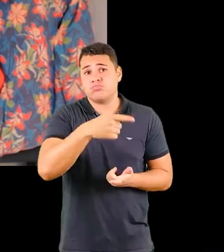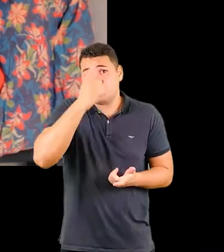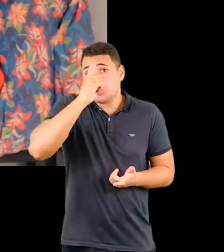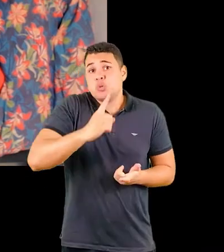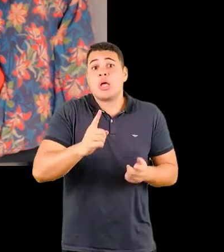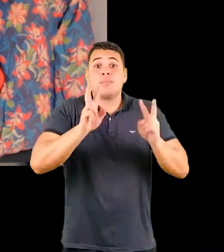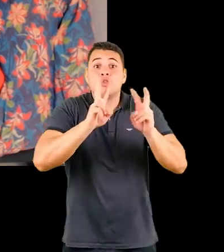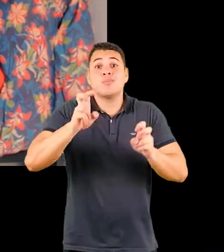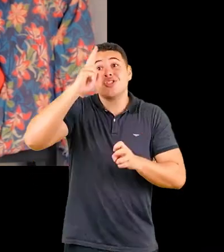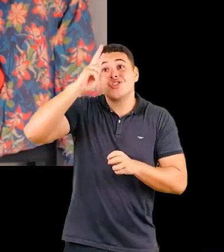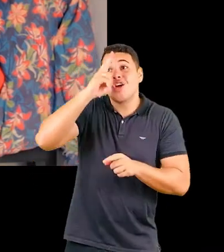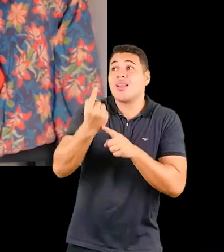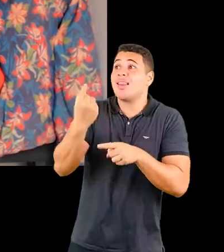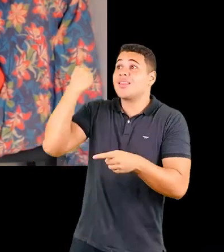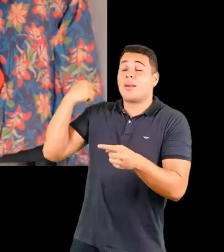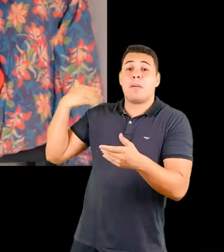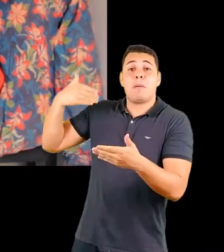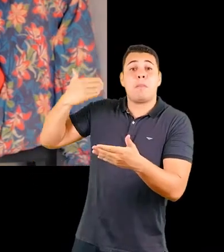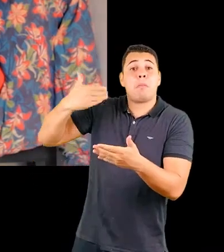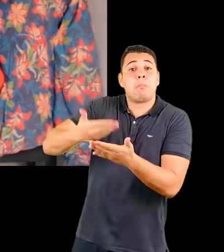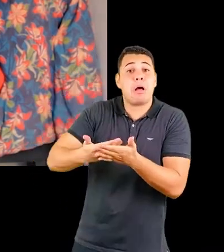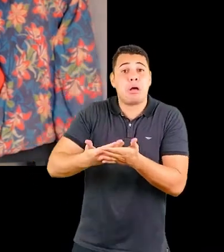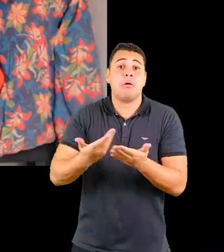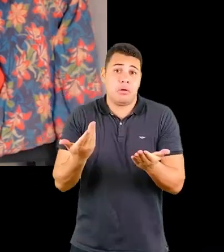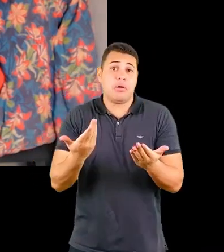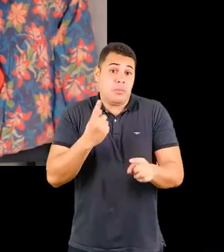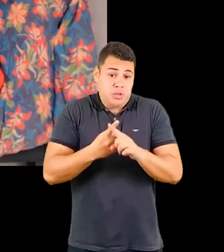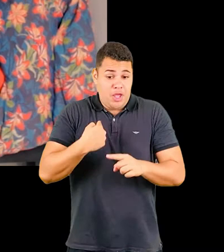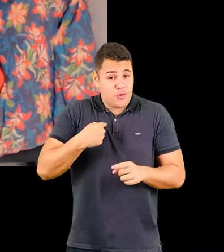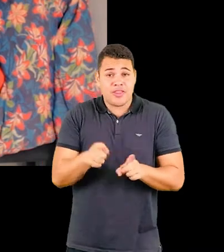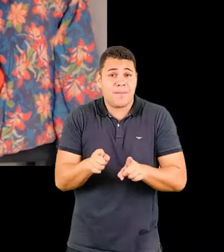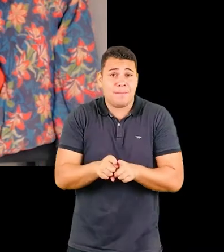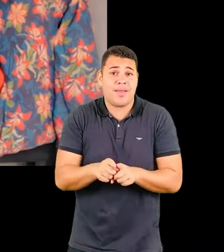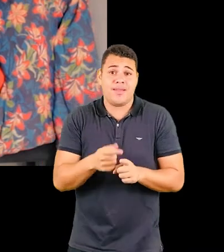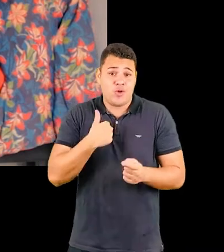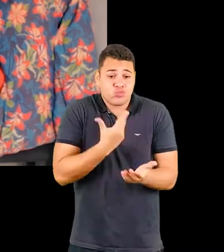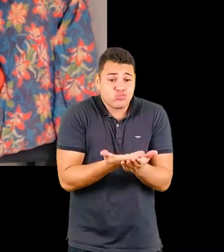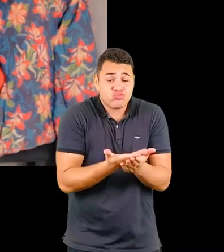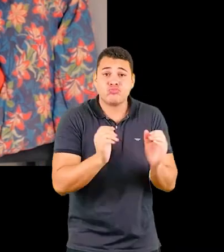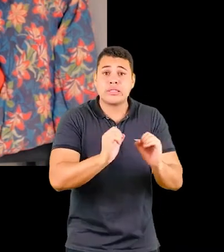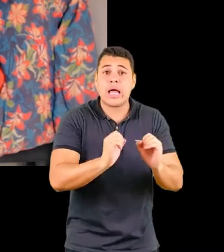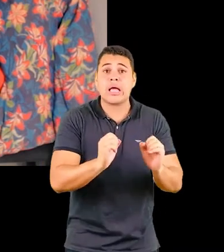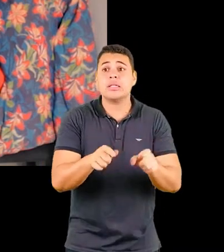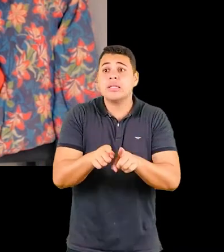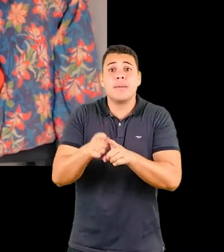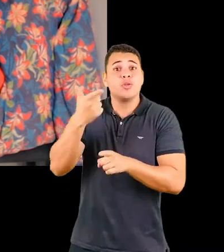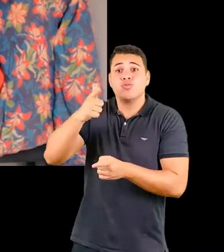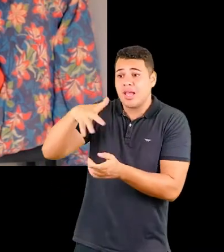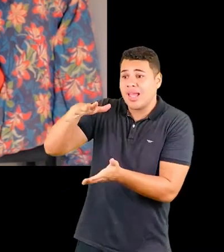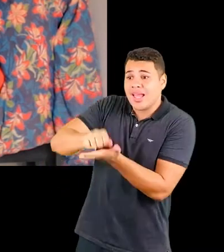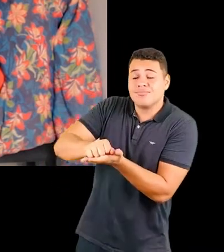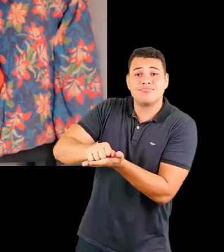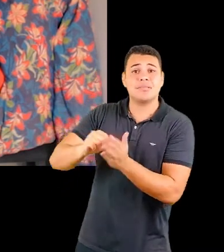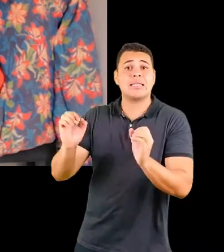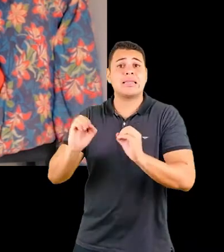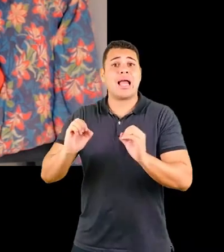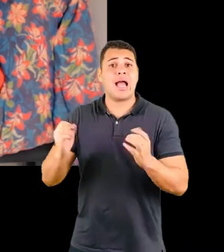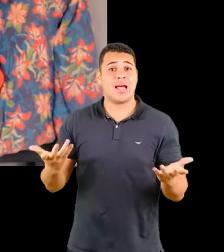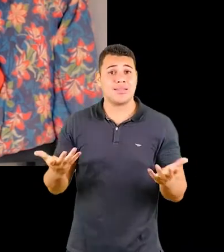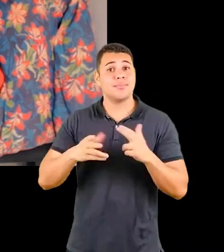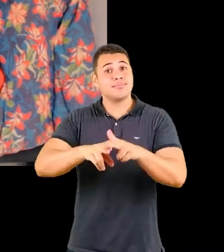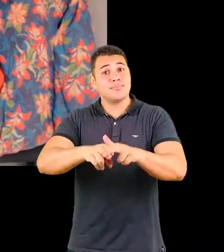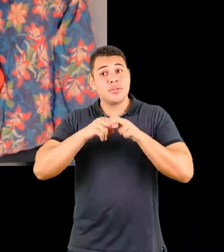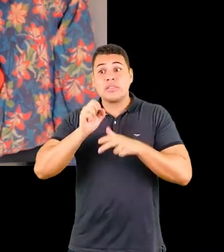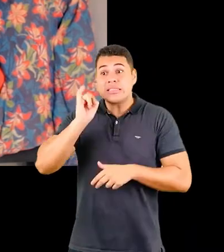deixaram nada. Como era para o quê? Pelé, Paulo, esse pessoal era para estar dentro de um colégio, ensinando, né? Para